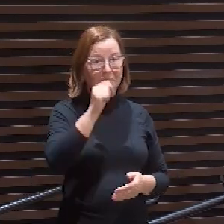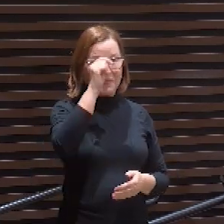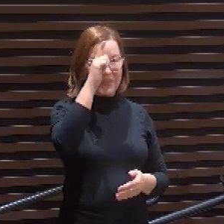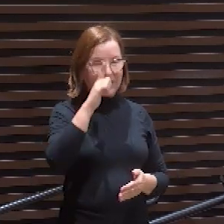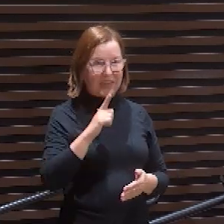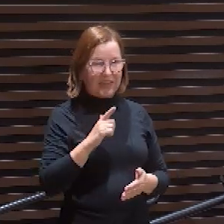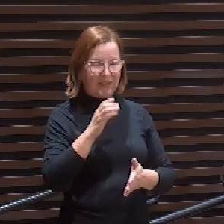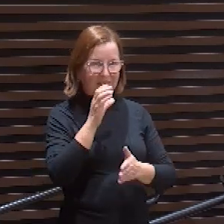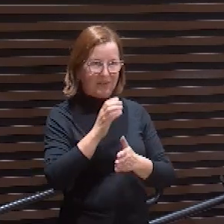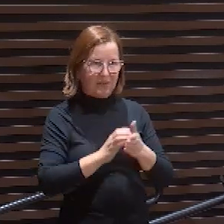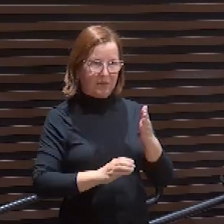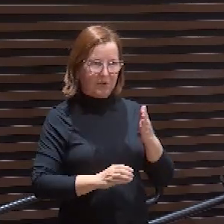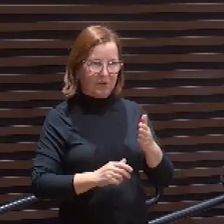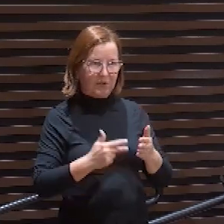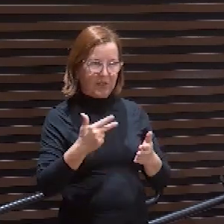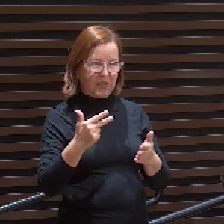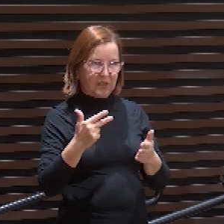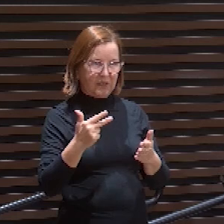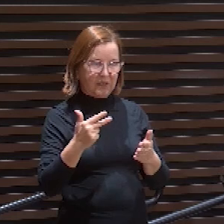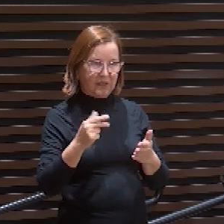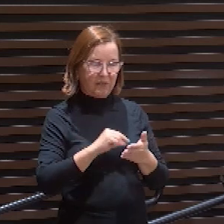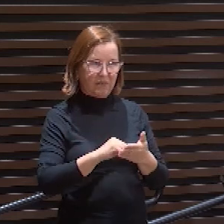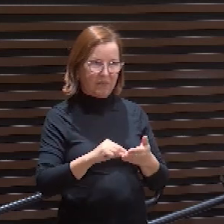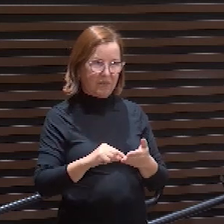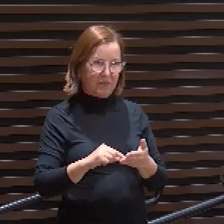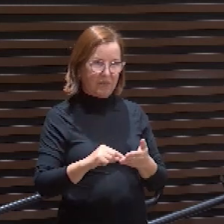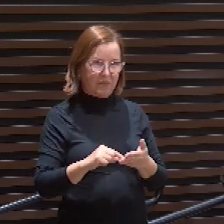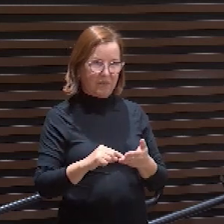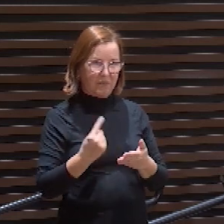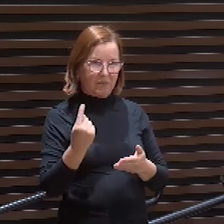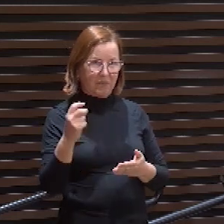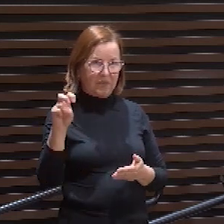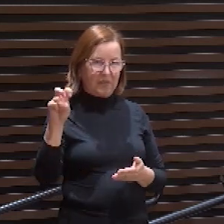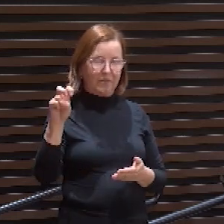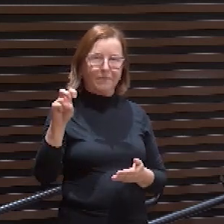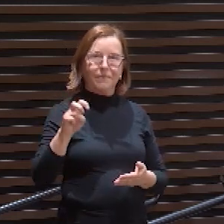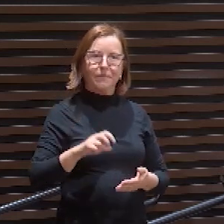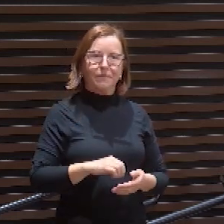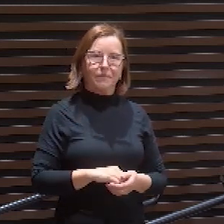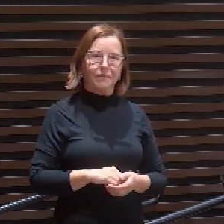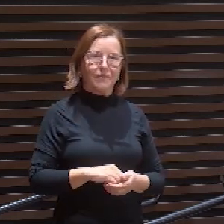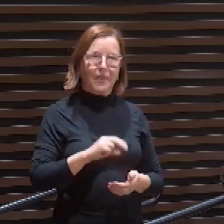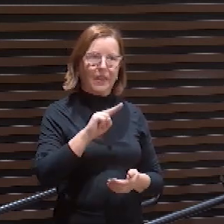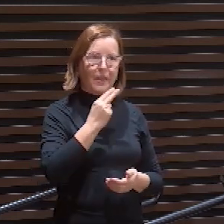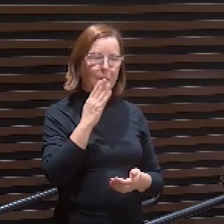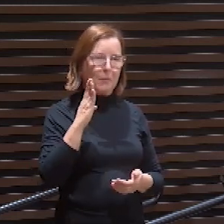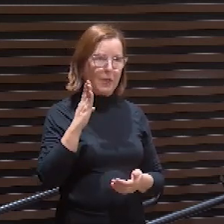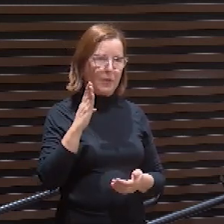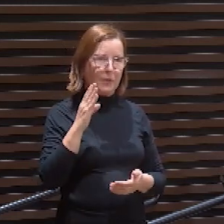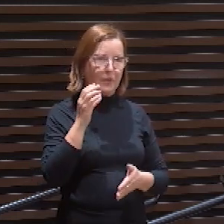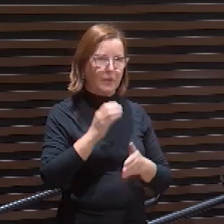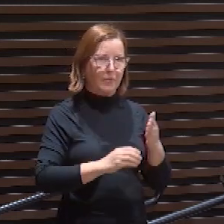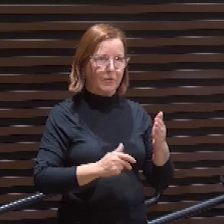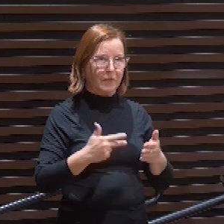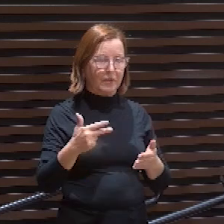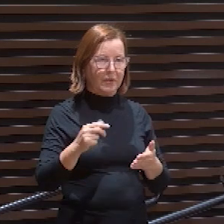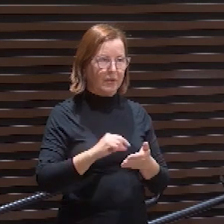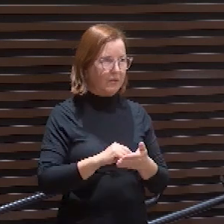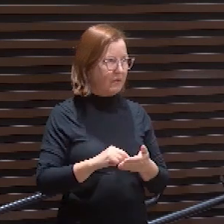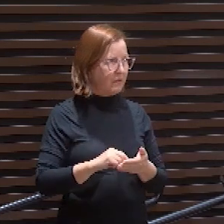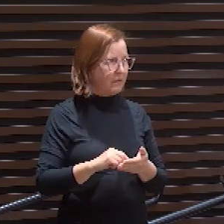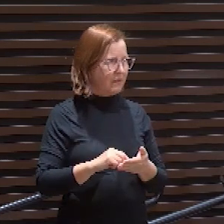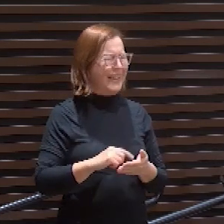capítulo 3, versículo 15. Hebreus 3,